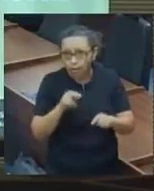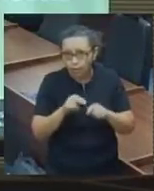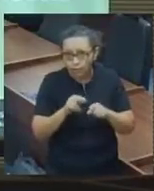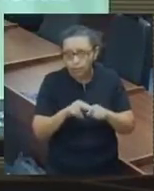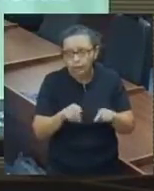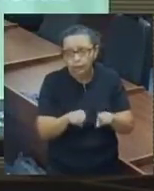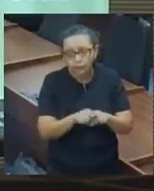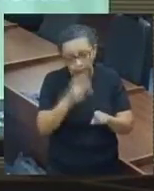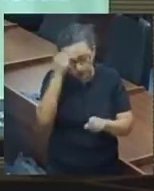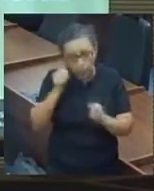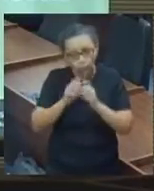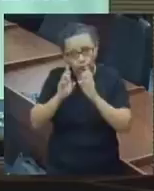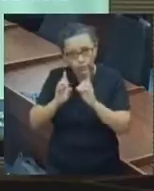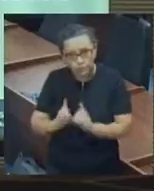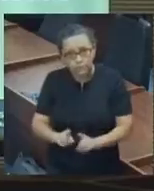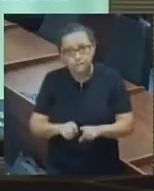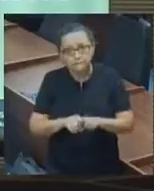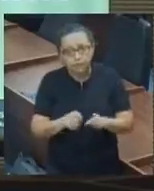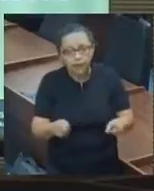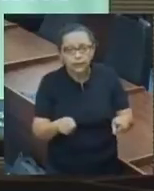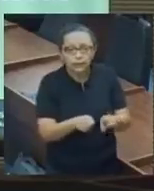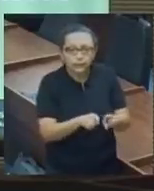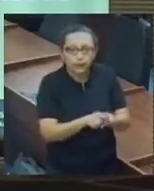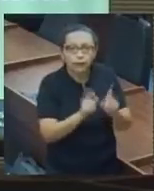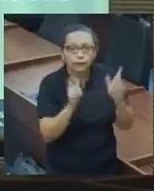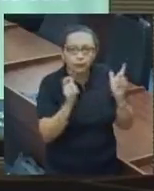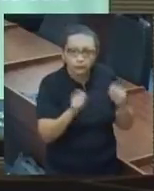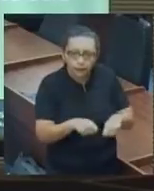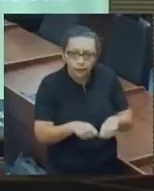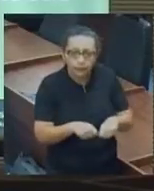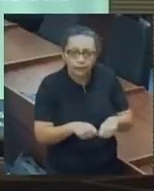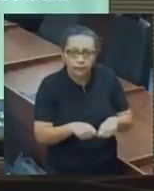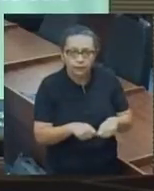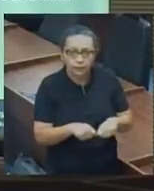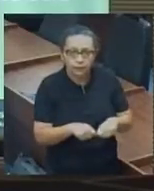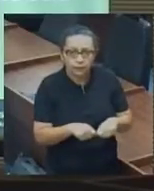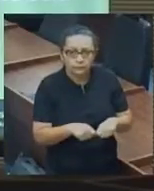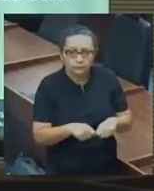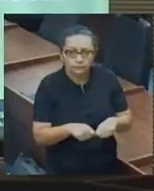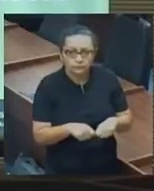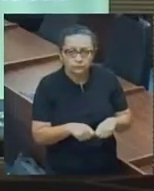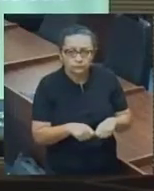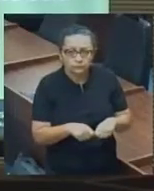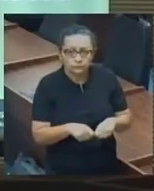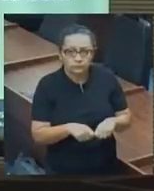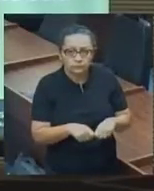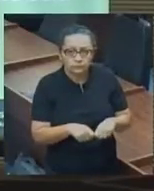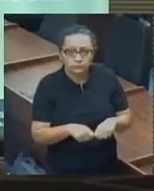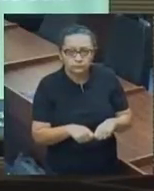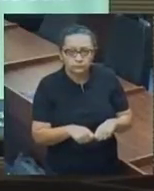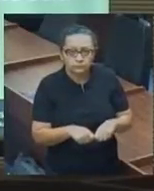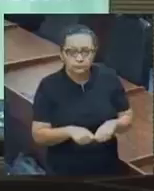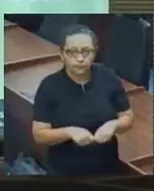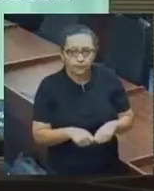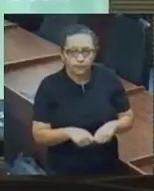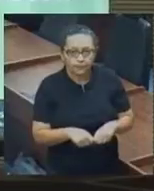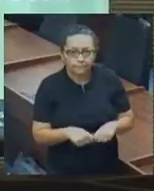pessoas com deficiência mas que é é são é